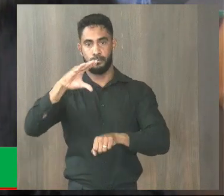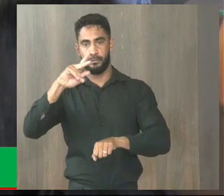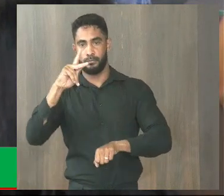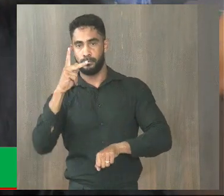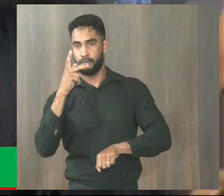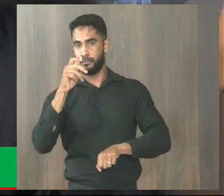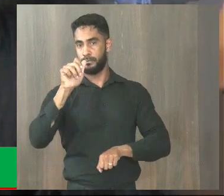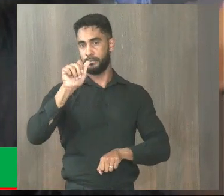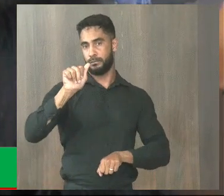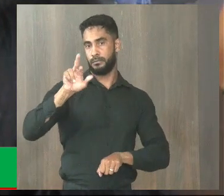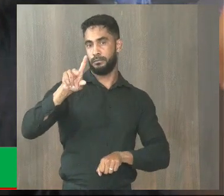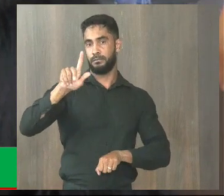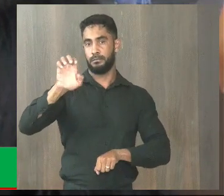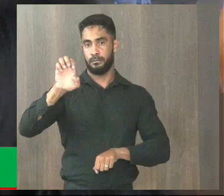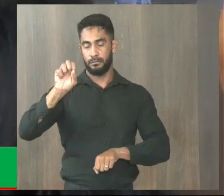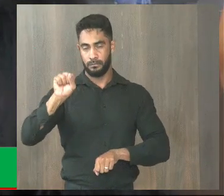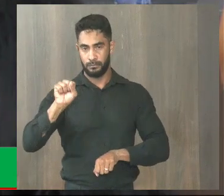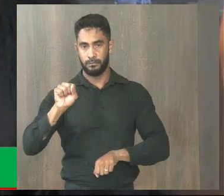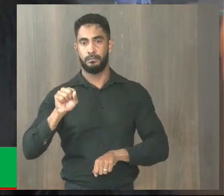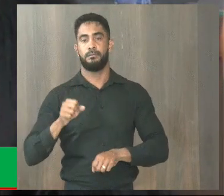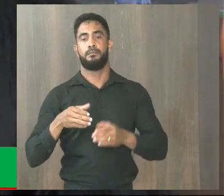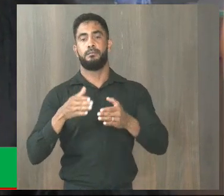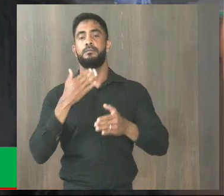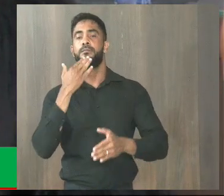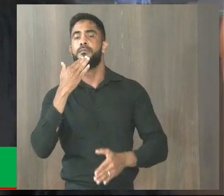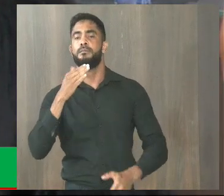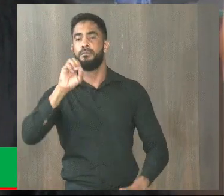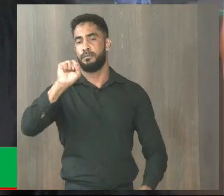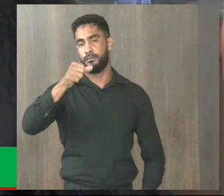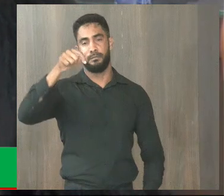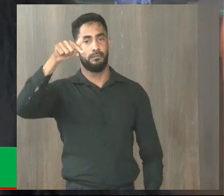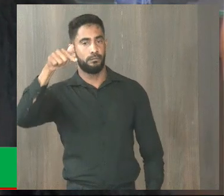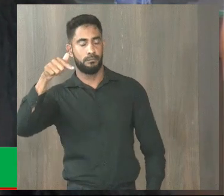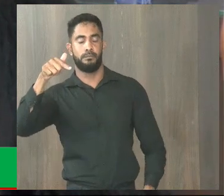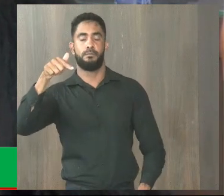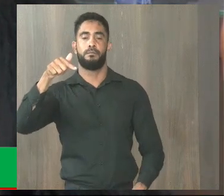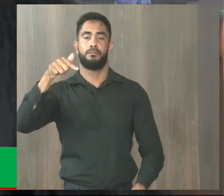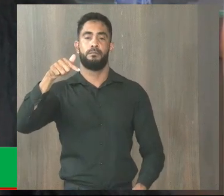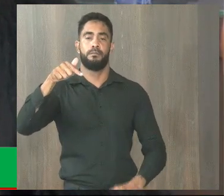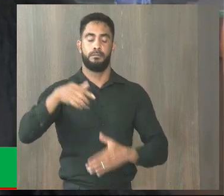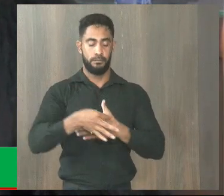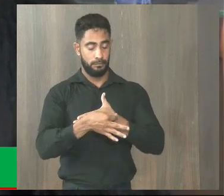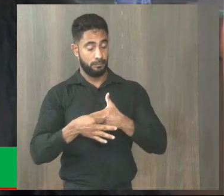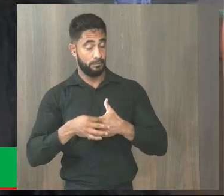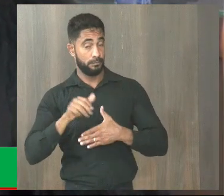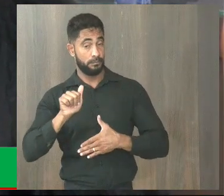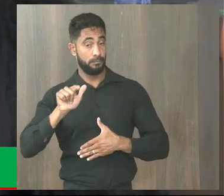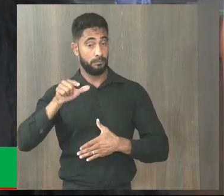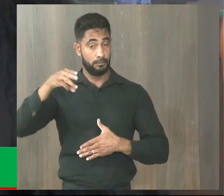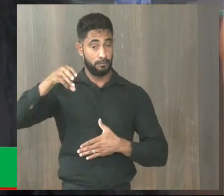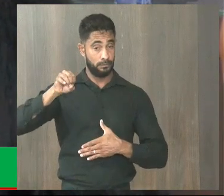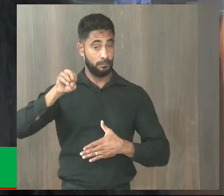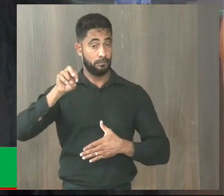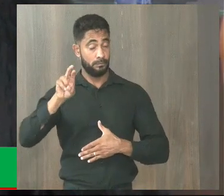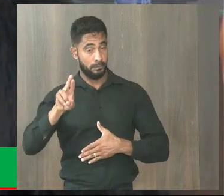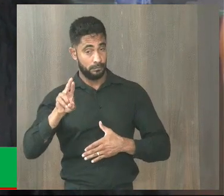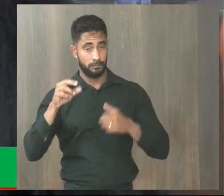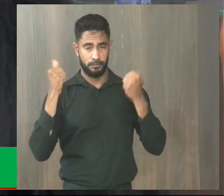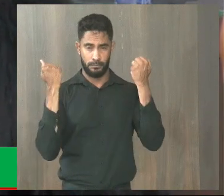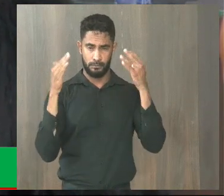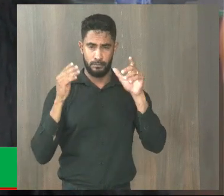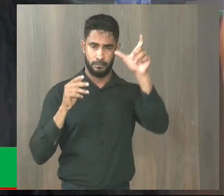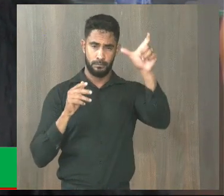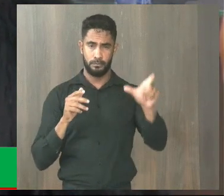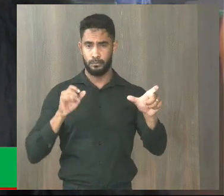Dias. Requerimento 087/2024, de autoria do vereador Sargento Almir. Moção de aplausos com o senhor